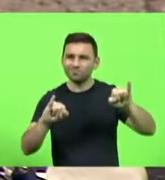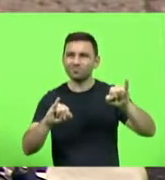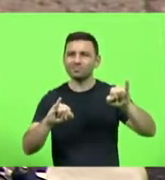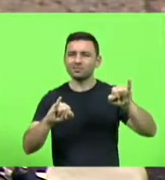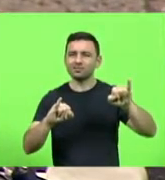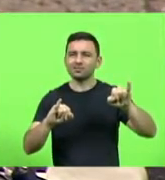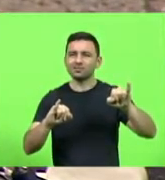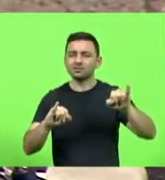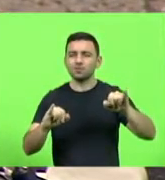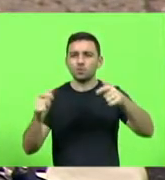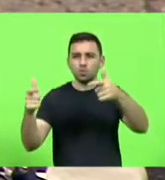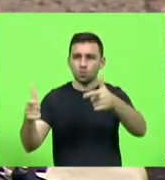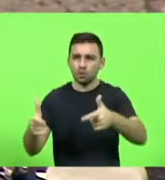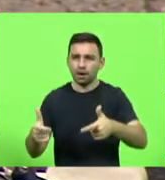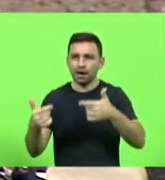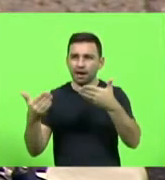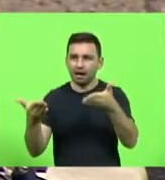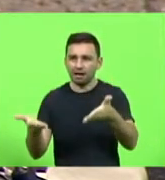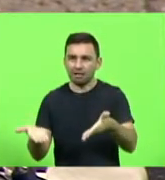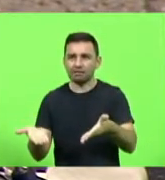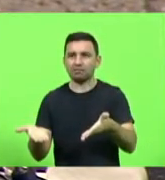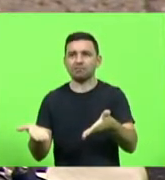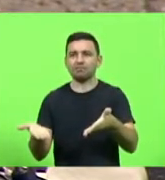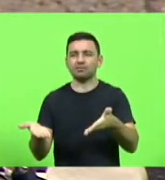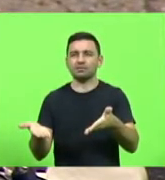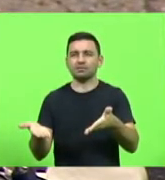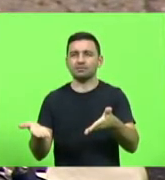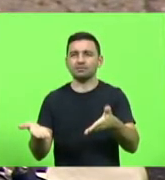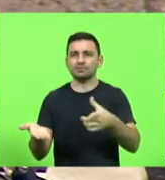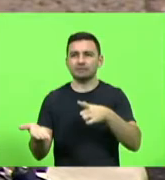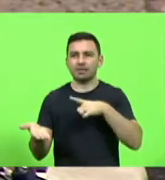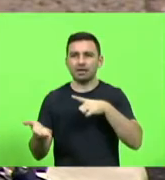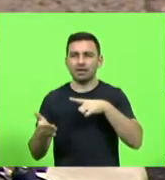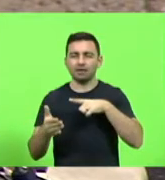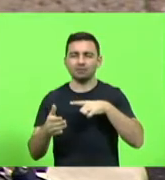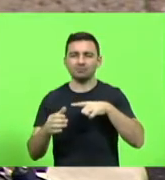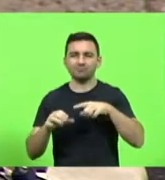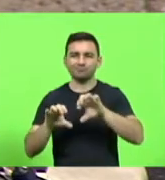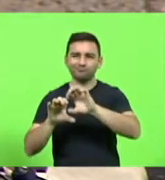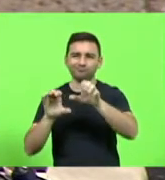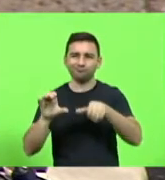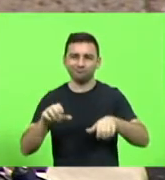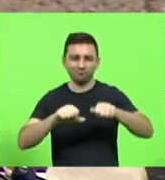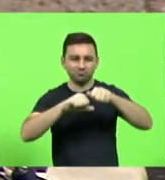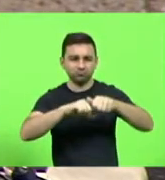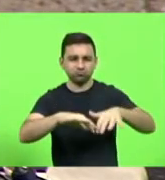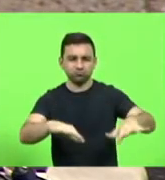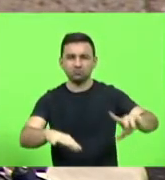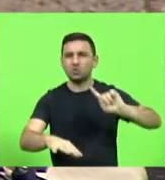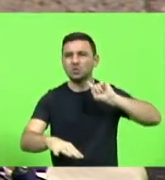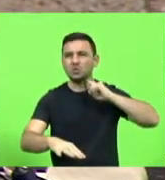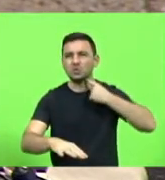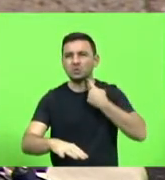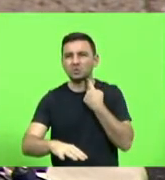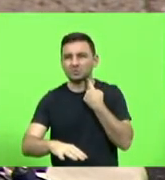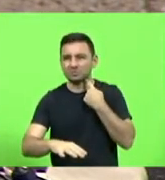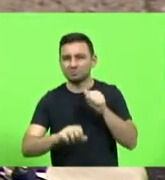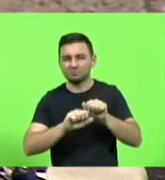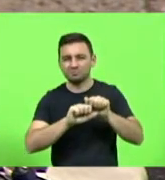de uma unidade onde estava onde tinha esgotos em céu aberto, um lugar que precisava ser